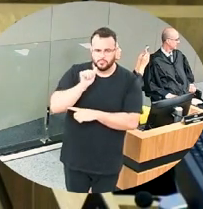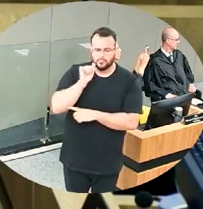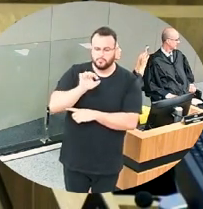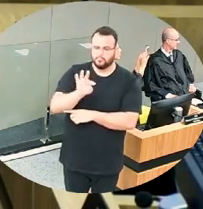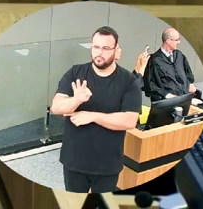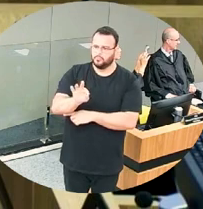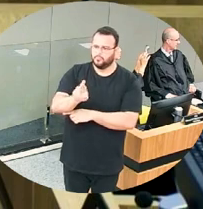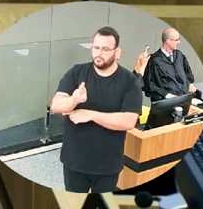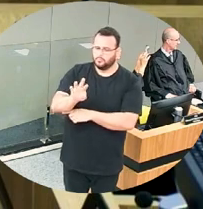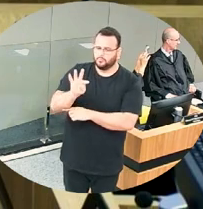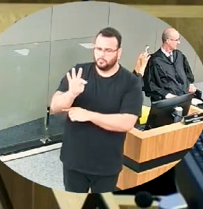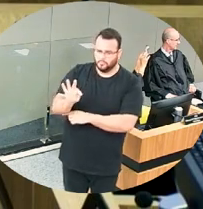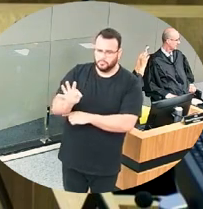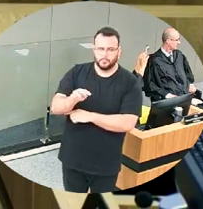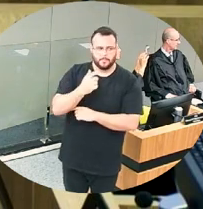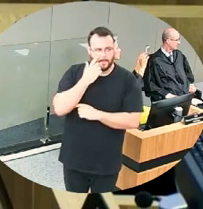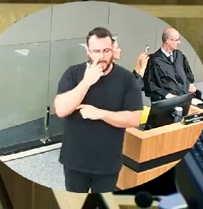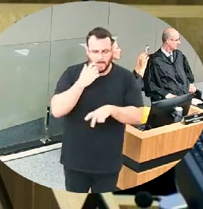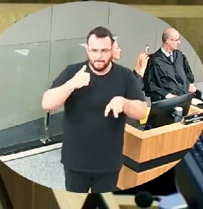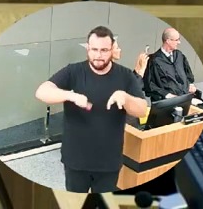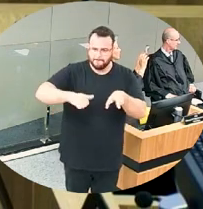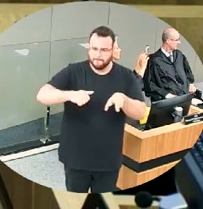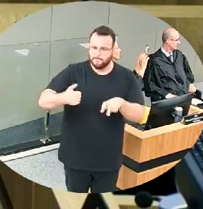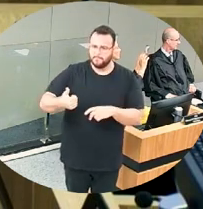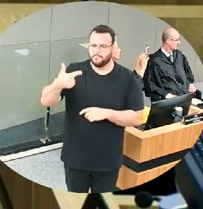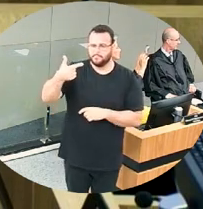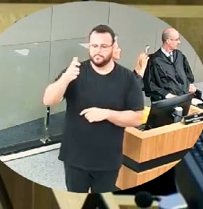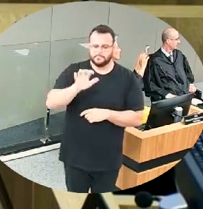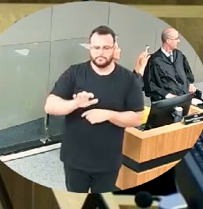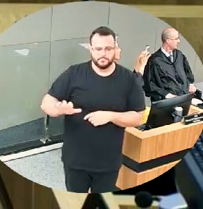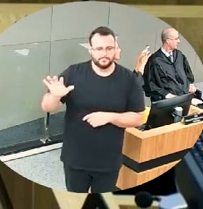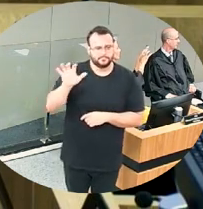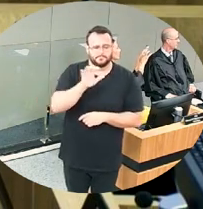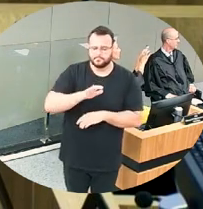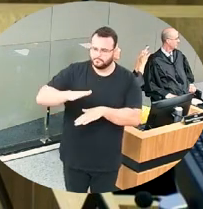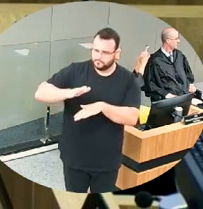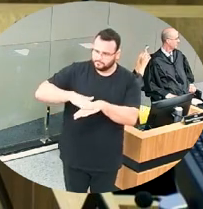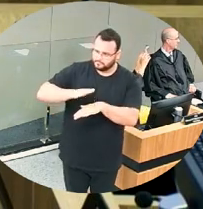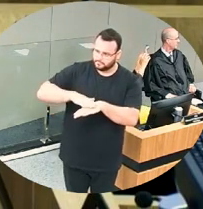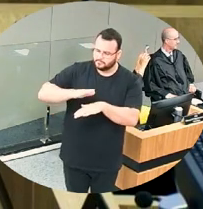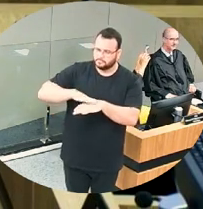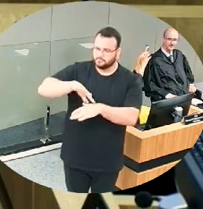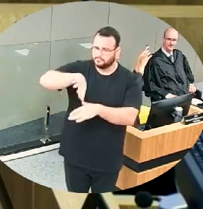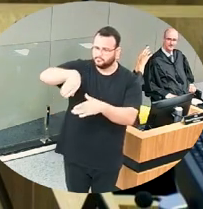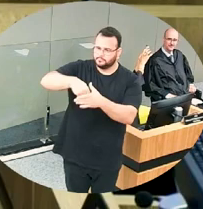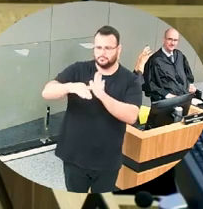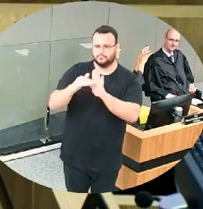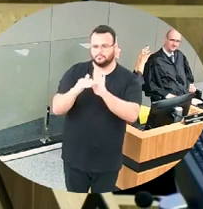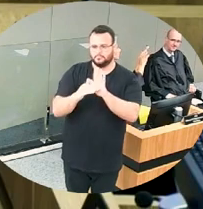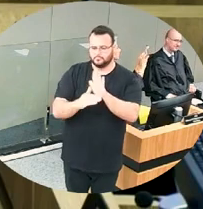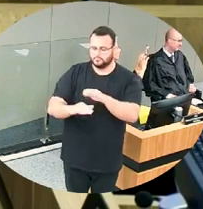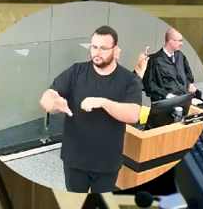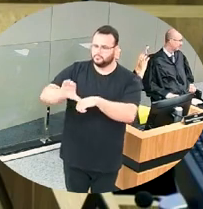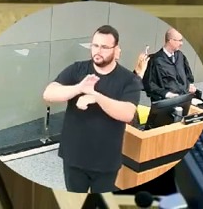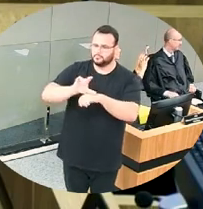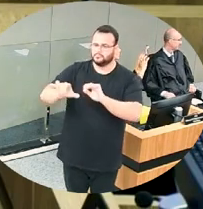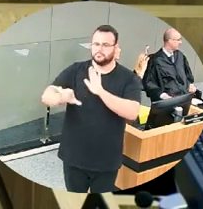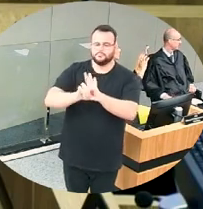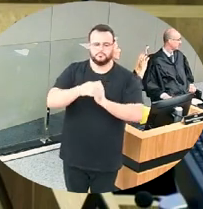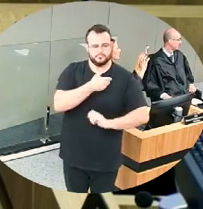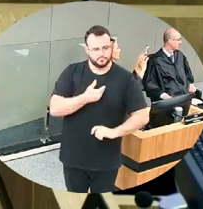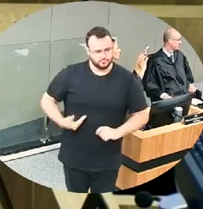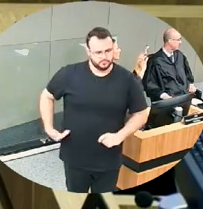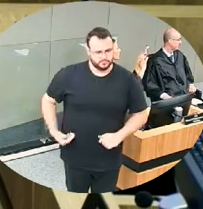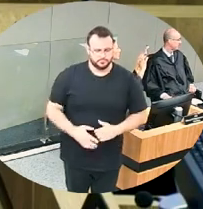Trabalho do Tribunal Regional do Trabalho da 12ª região cumprindo e fazendo cumprir a constituição e as leis da